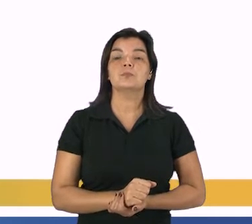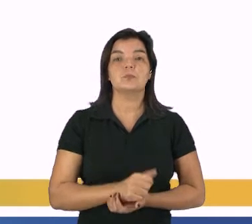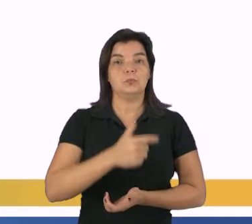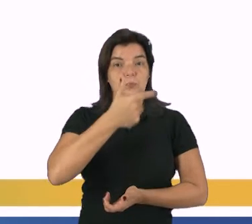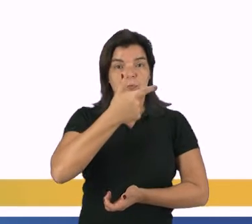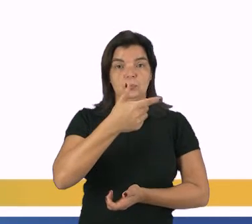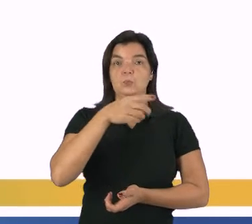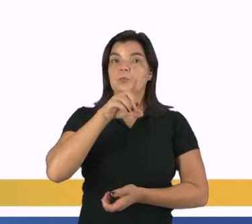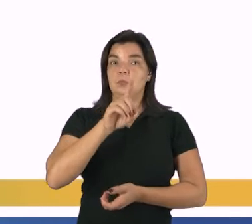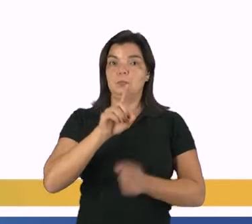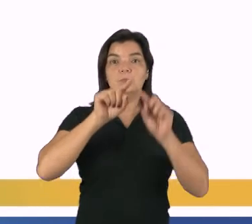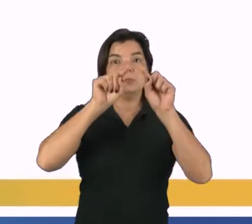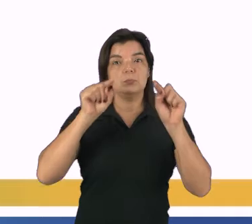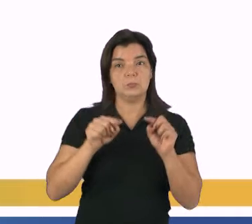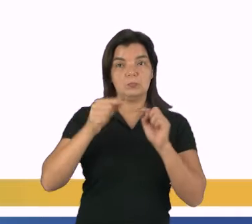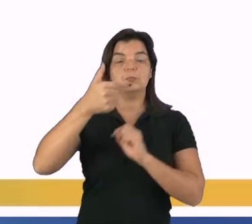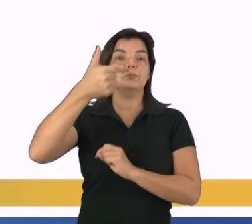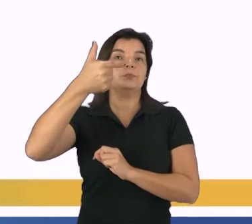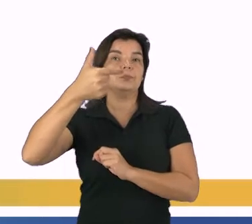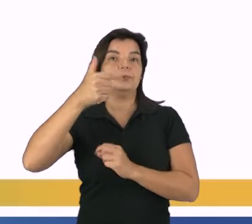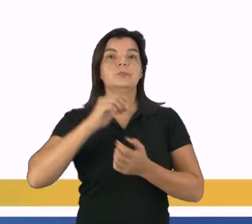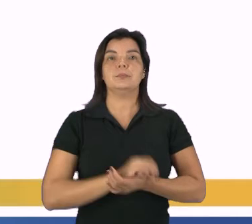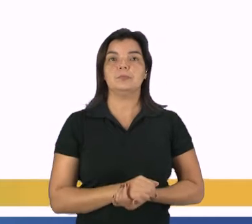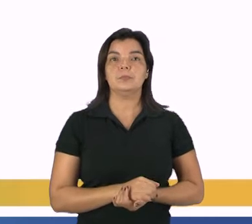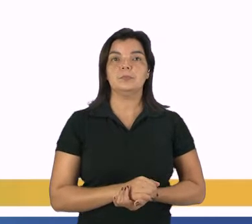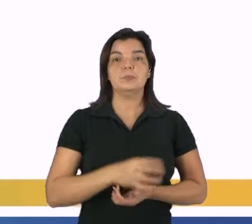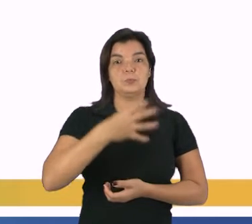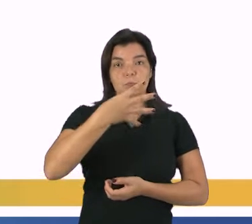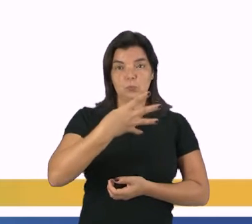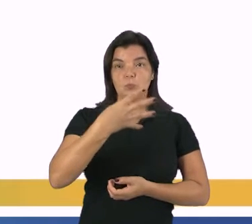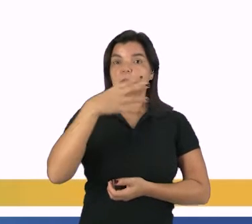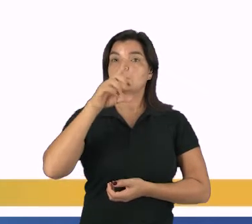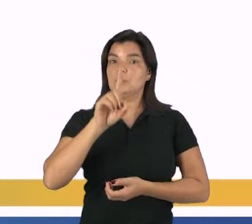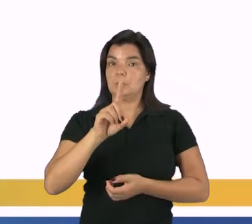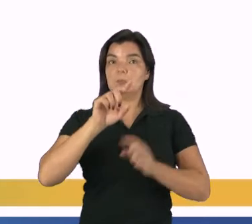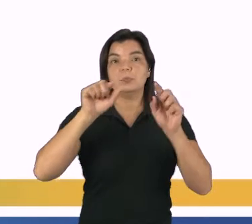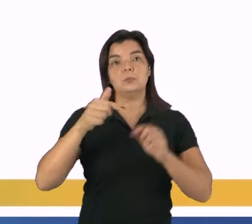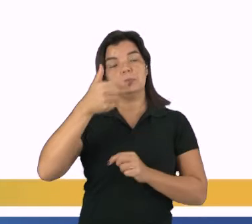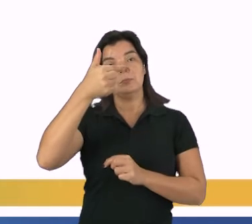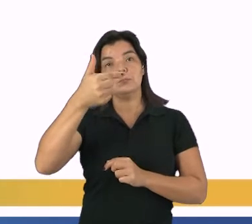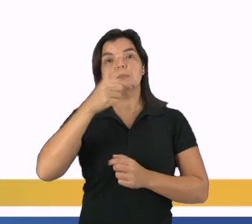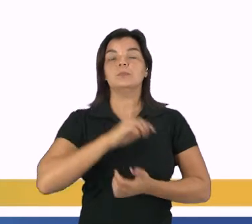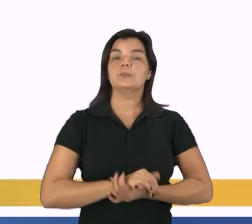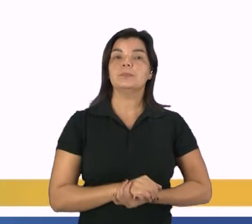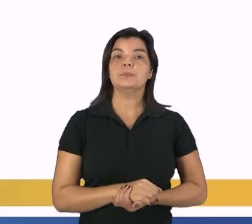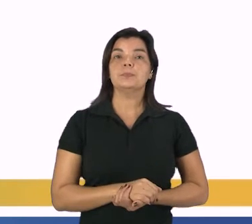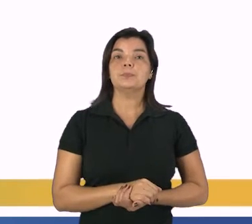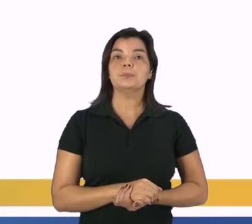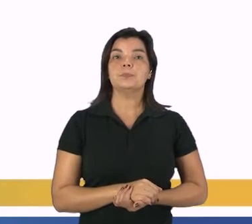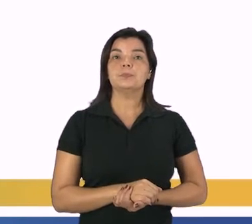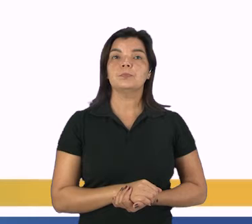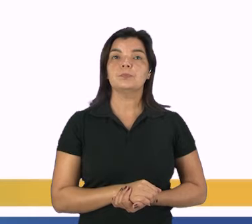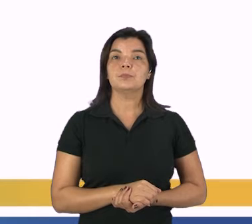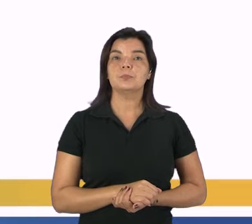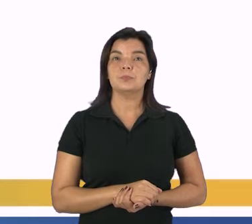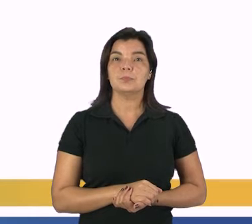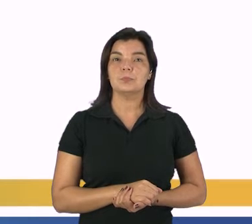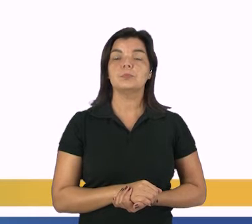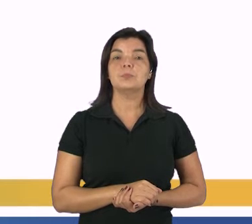Nesse cálculo aqui, nessa equação, a gente representa isso. Por exemplo, a força F ela é dada por essa equação,